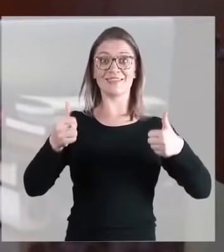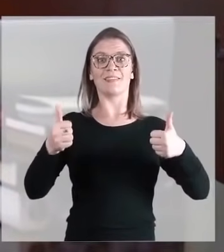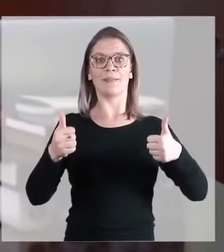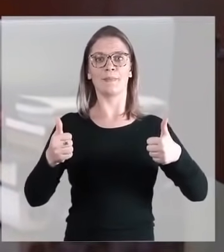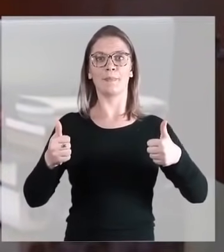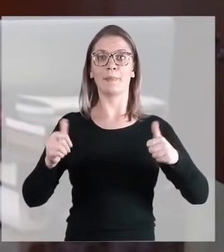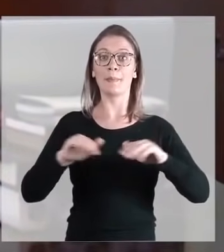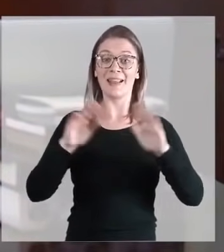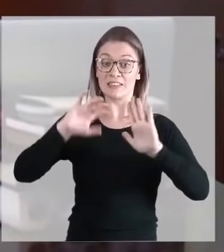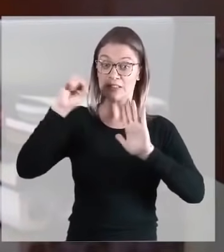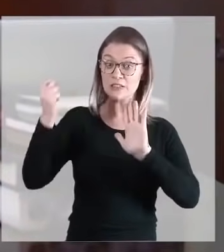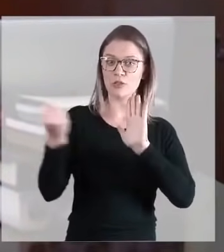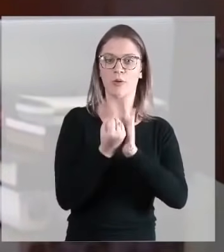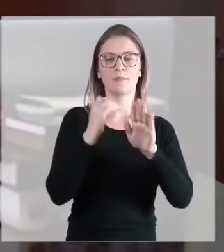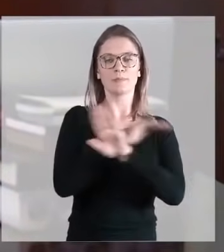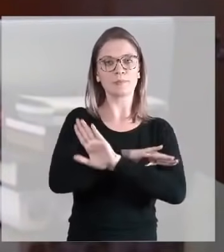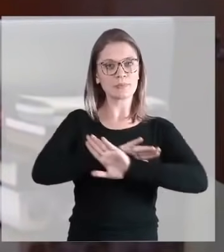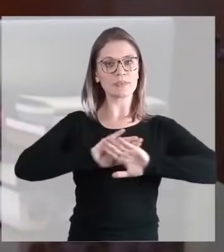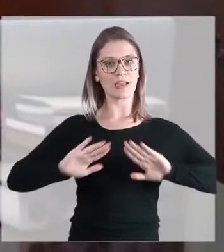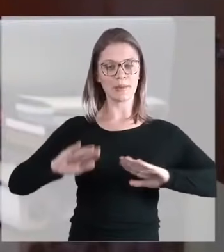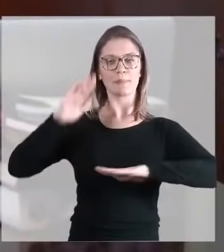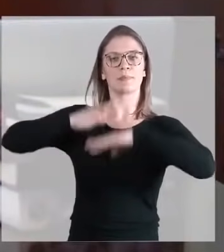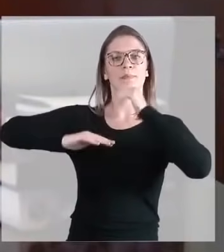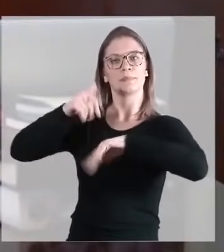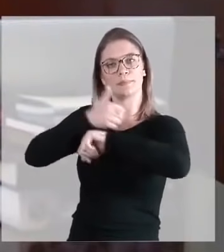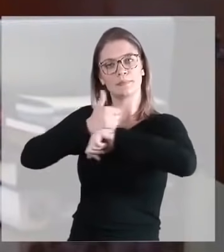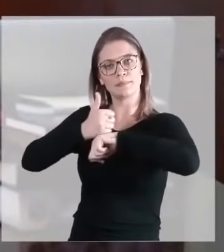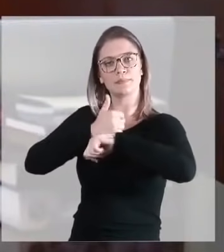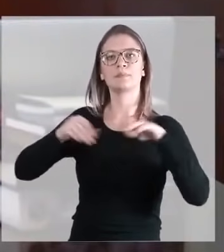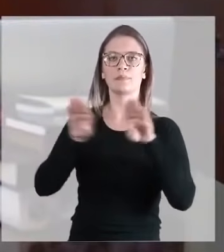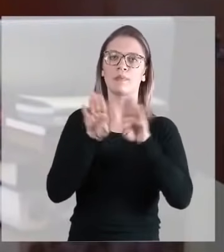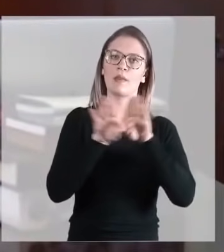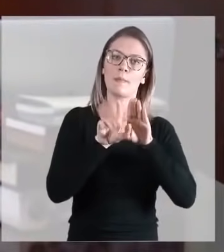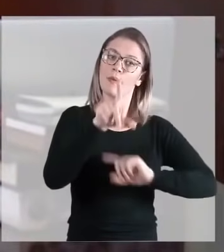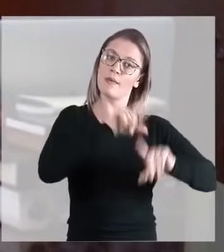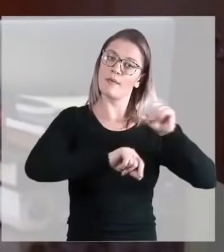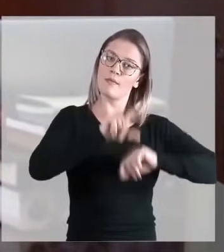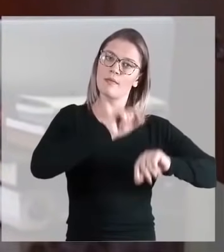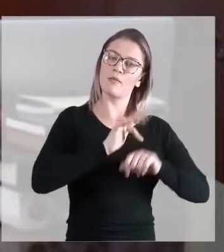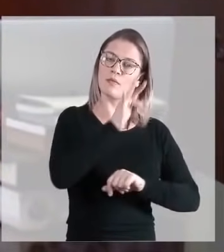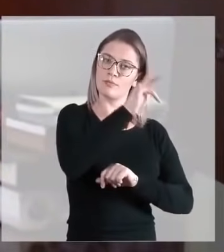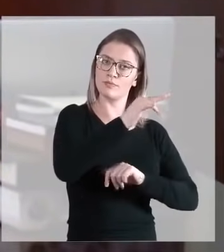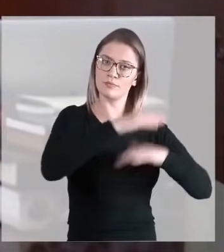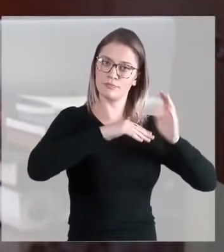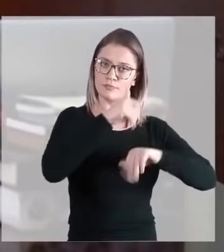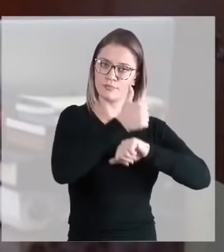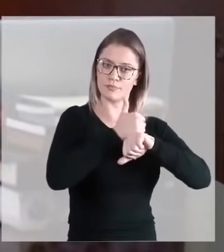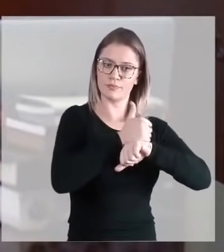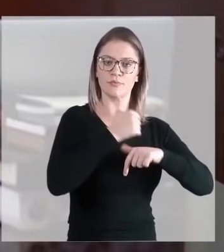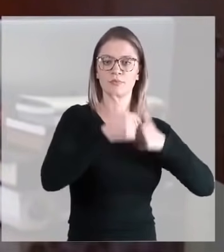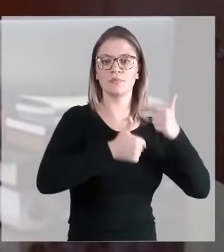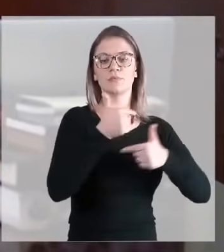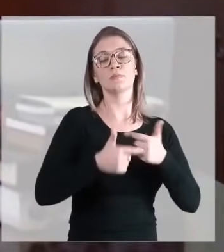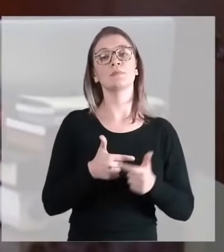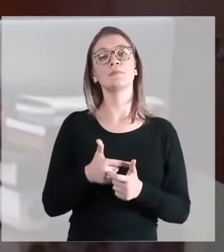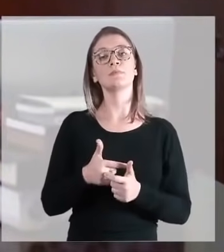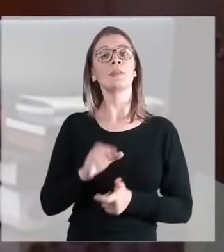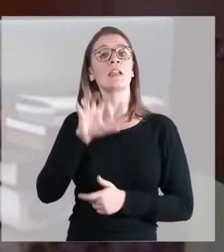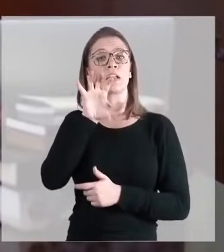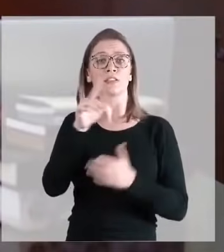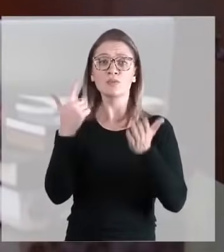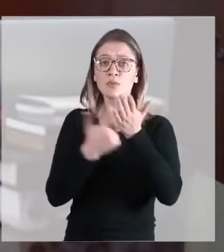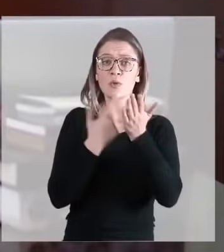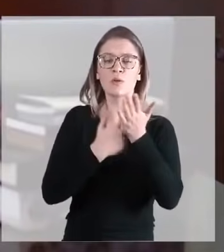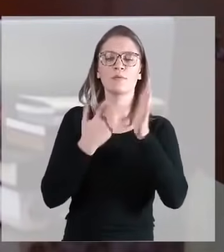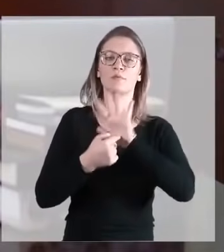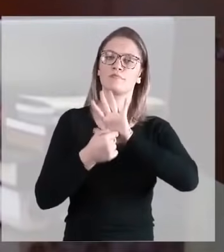os estereótipos de gênero nas profissões e nas preferências profissionais dos nossos jovens. E essa é a conclusão que esses